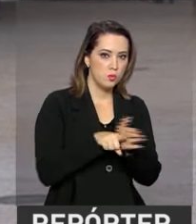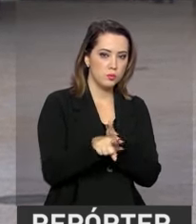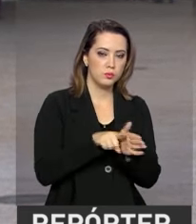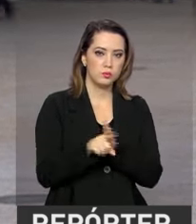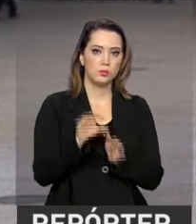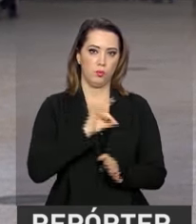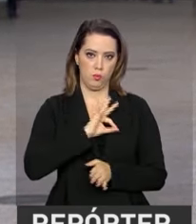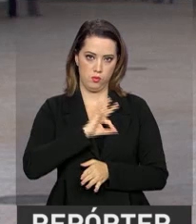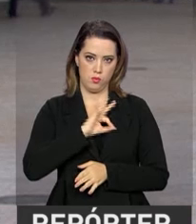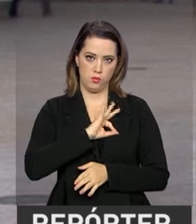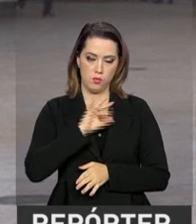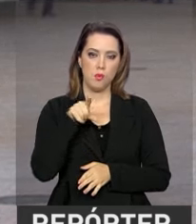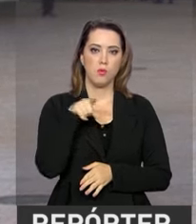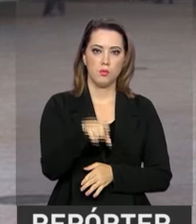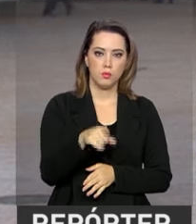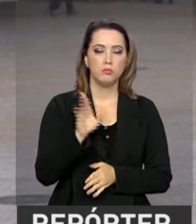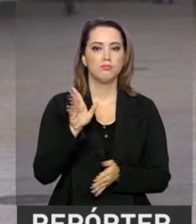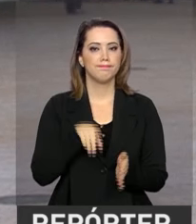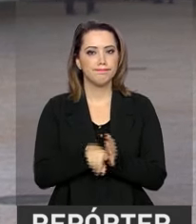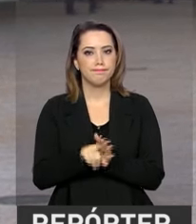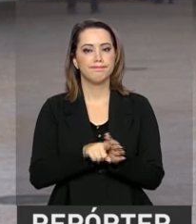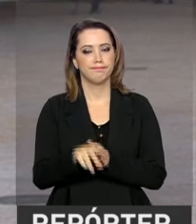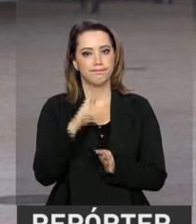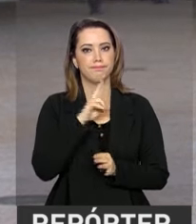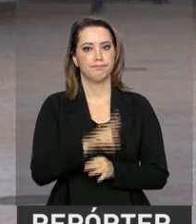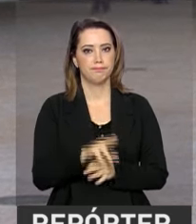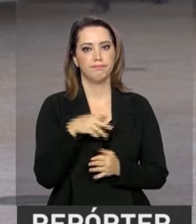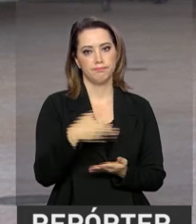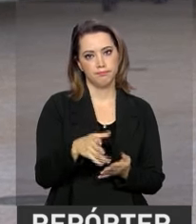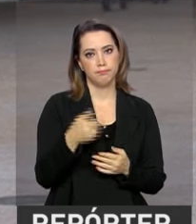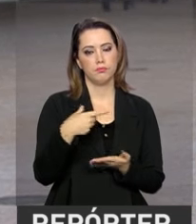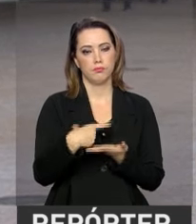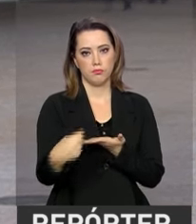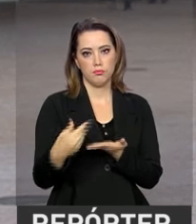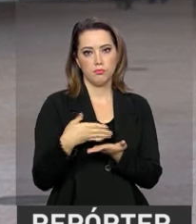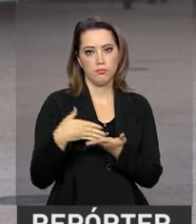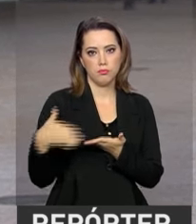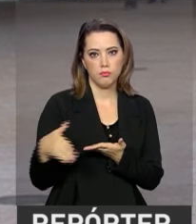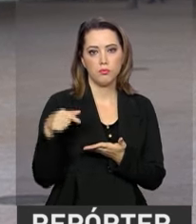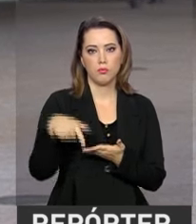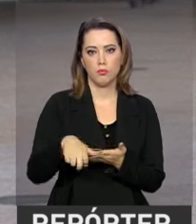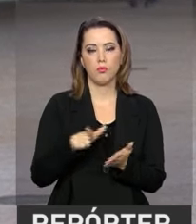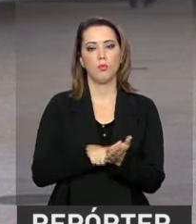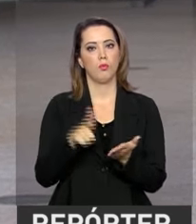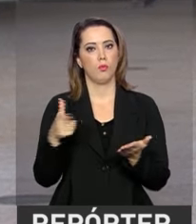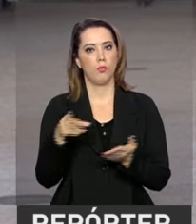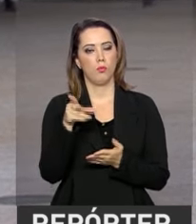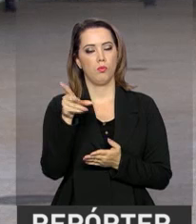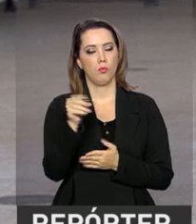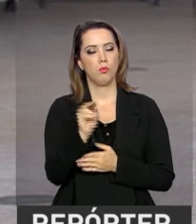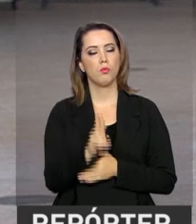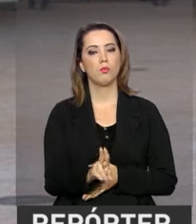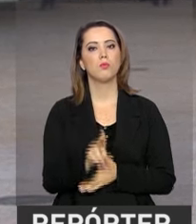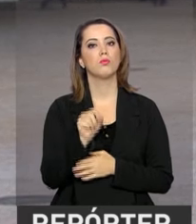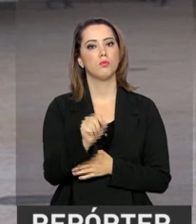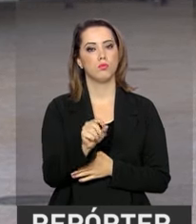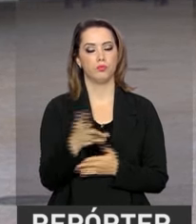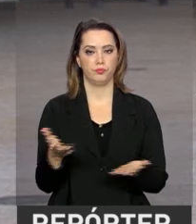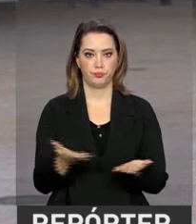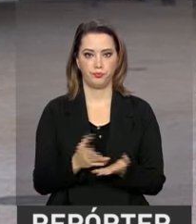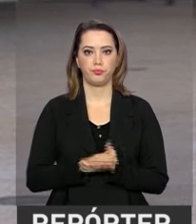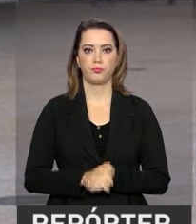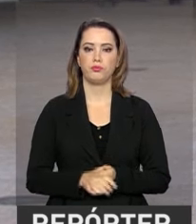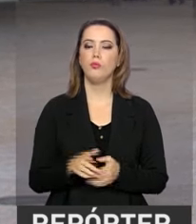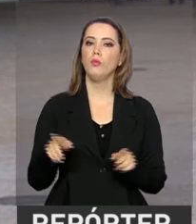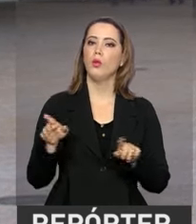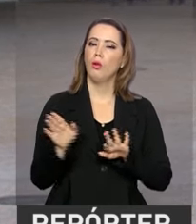a sua exoneração foi publicada no Diário Oficial da União desta sexta-feira. O presidente em exercício, Michel Temer, também